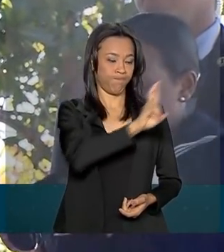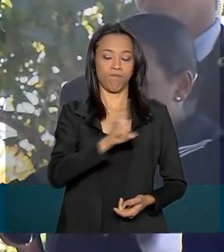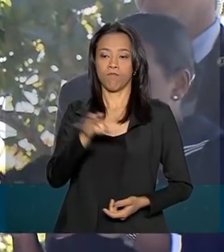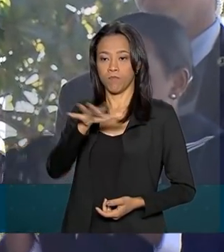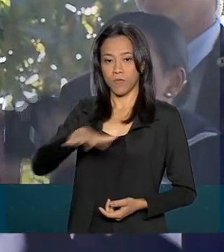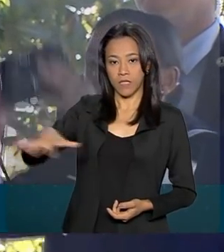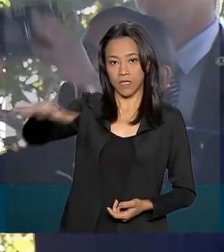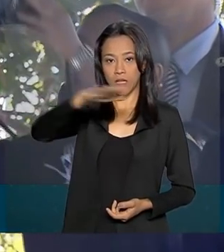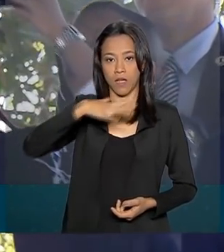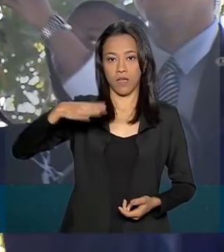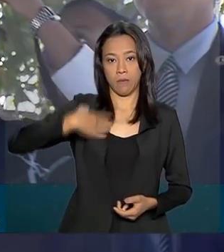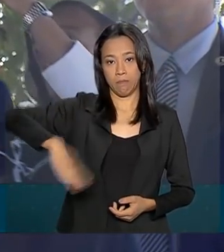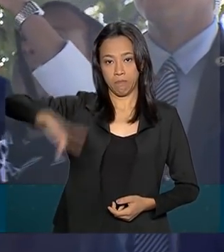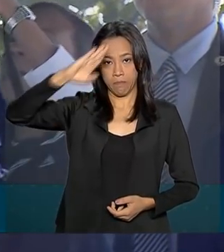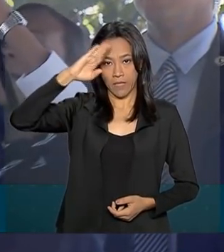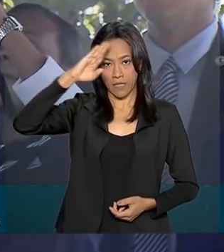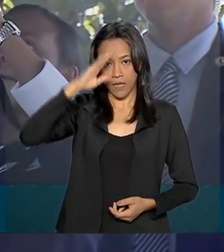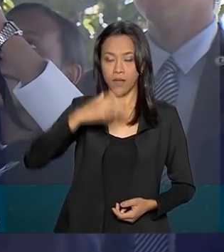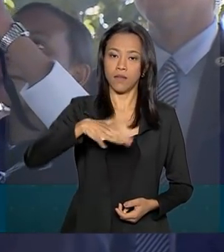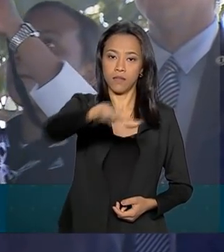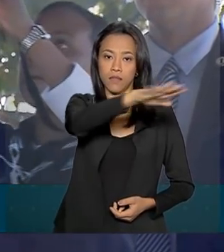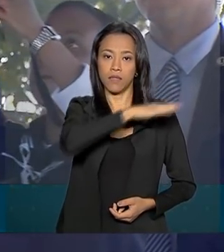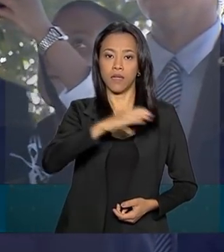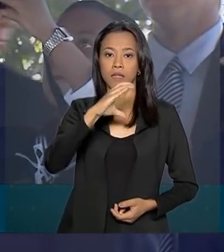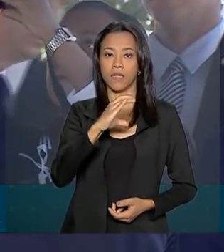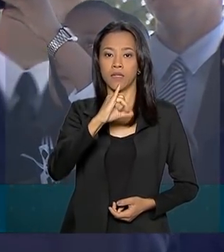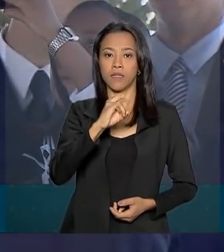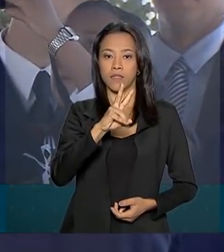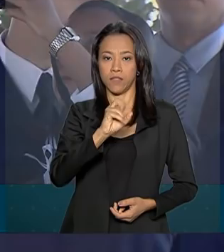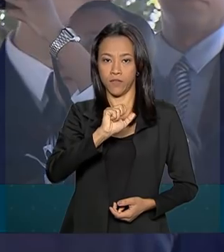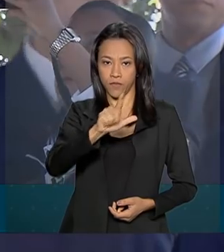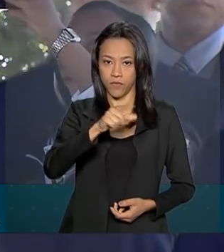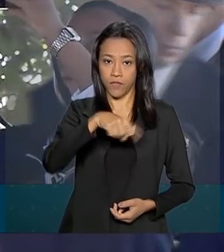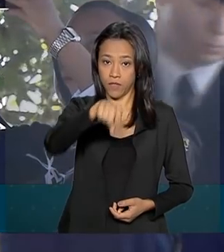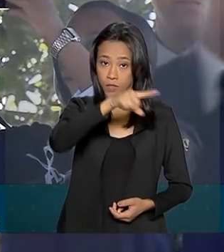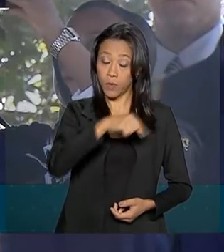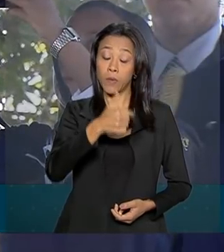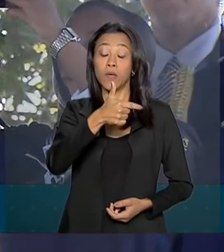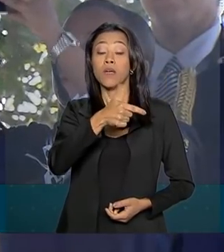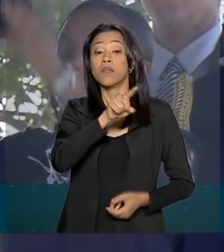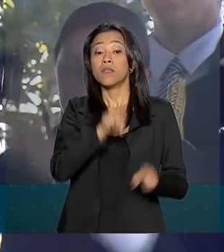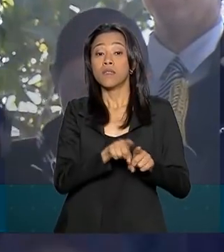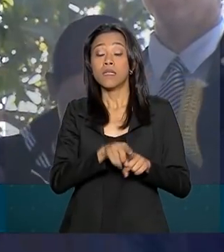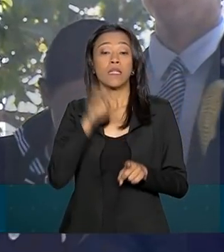Bolsonaro, deputado federal, agente de Polícia Federal,